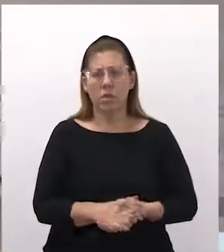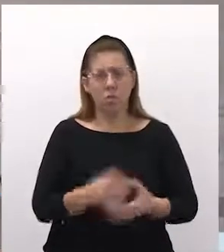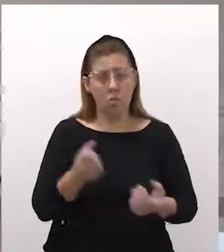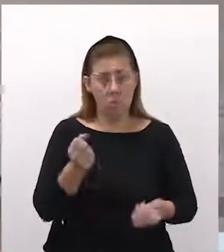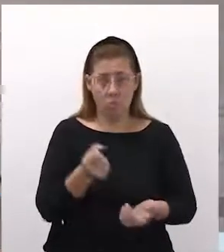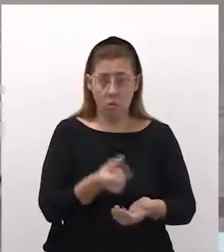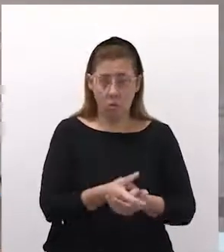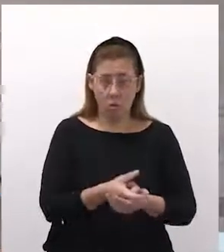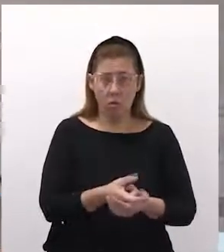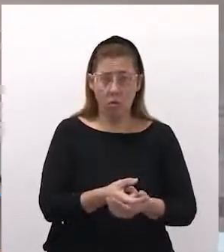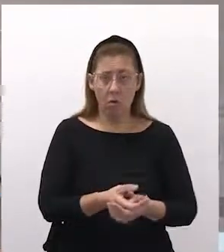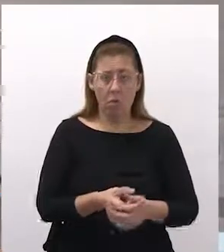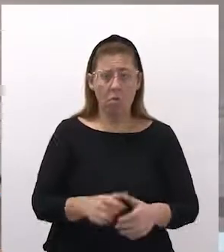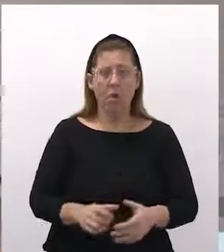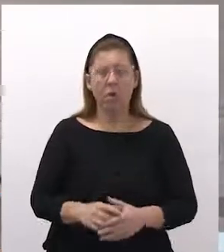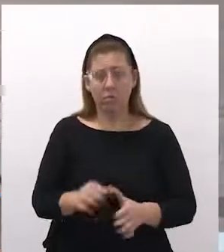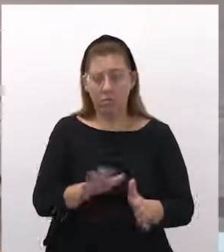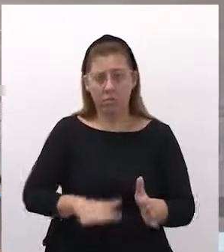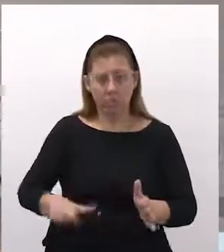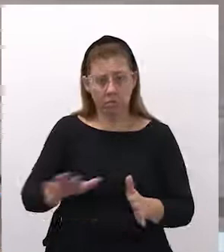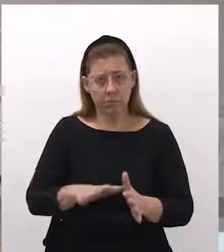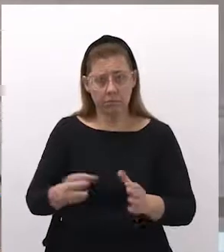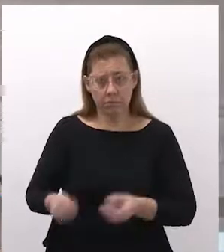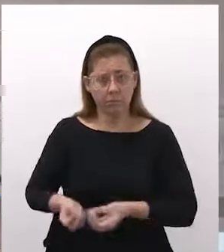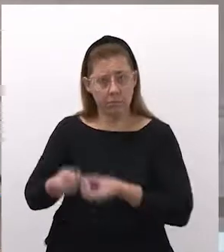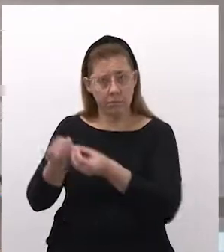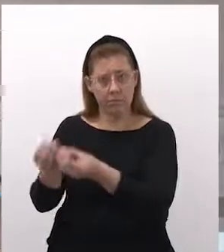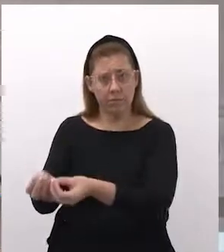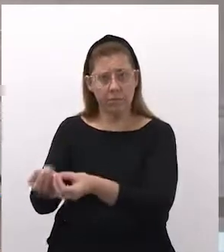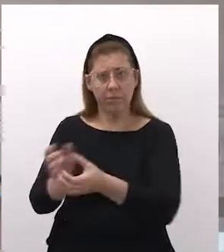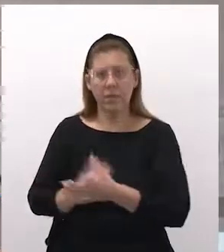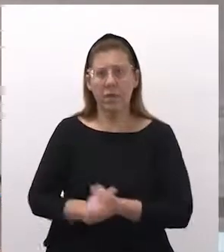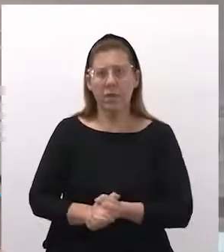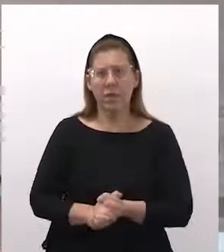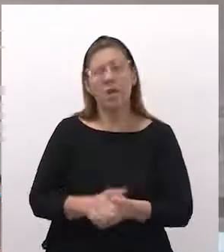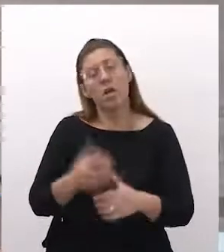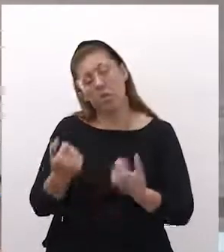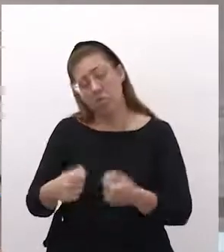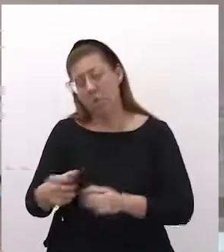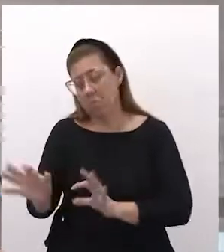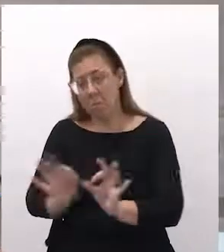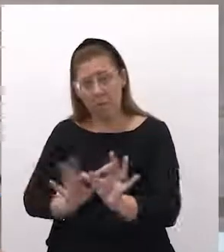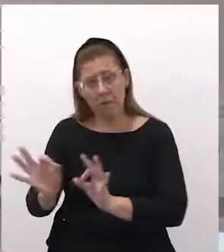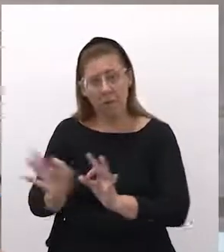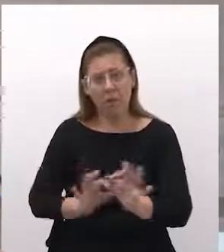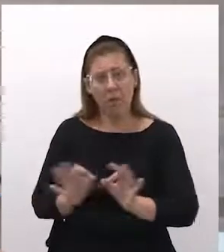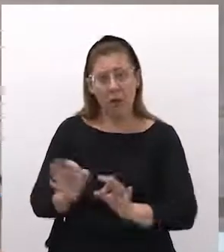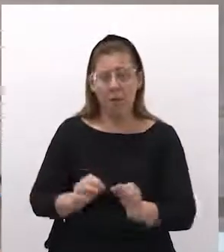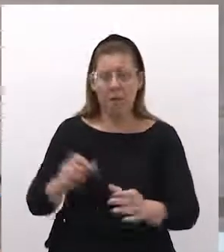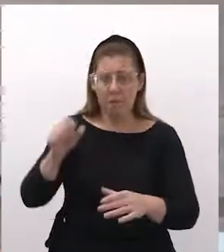fumageiras cedem os insumos para elas, e daí elas têm que produzir aquilo e